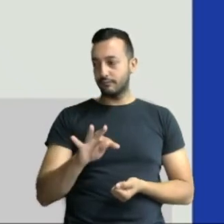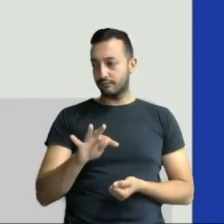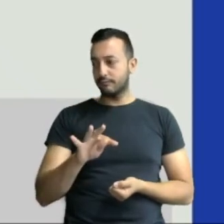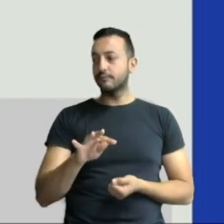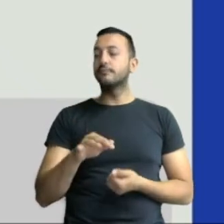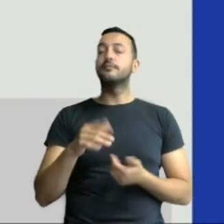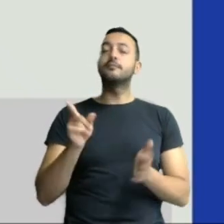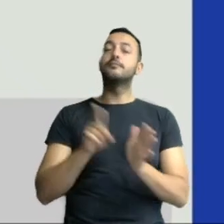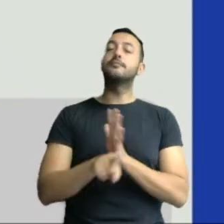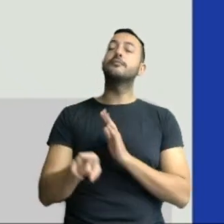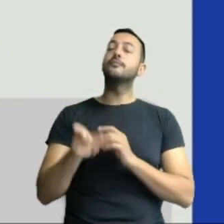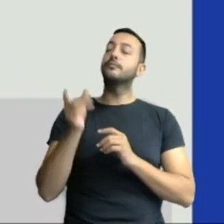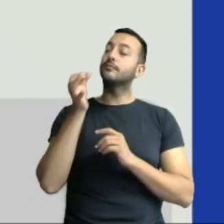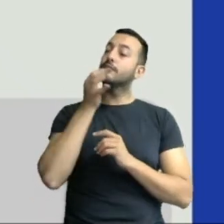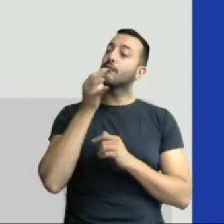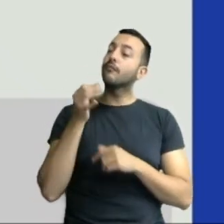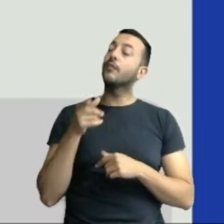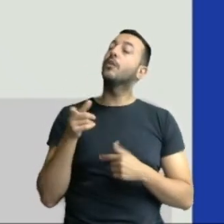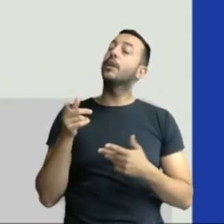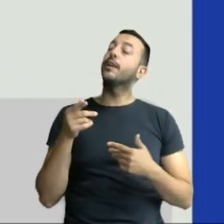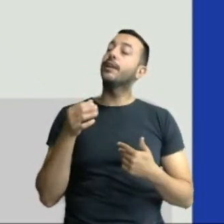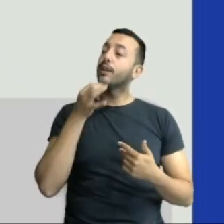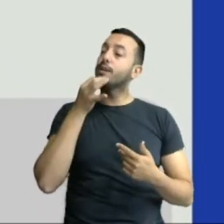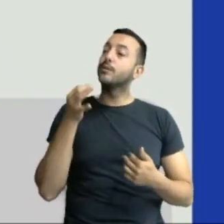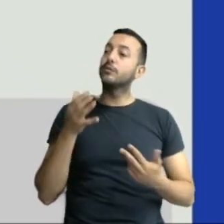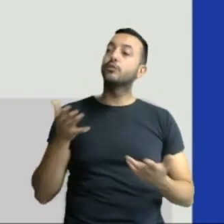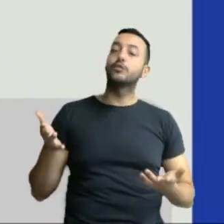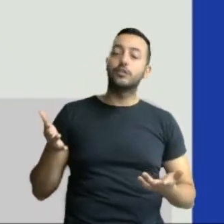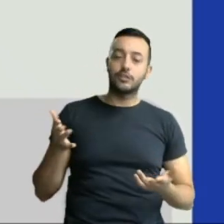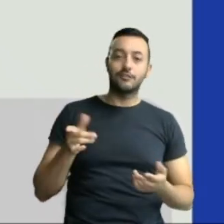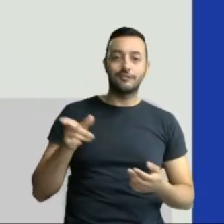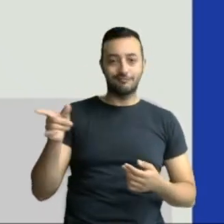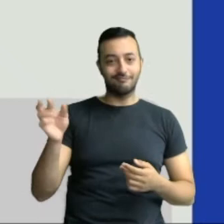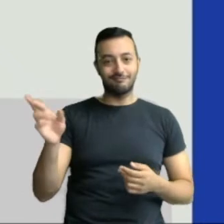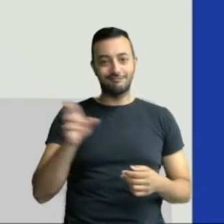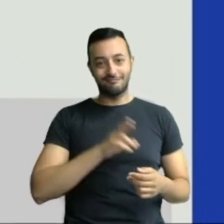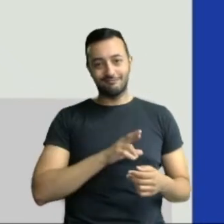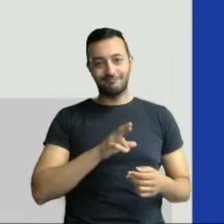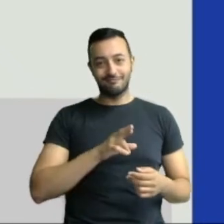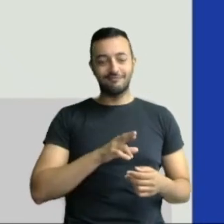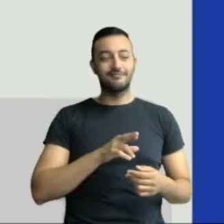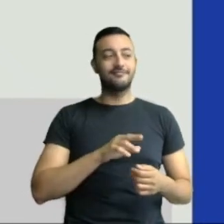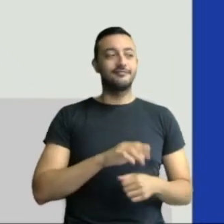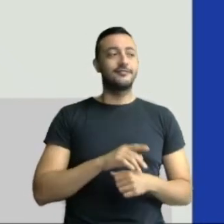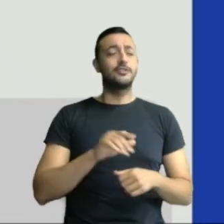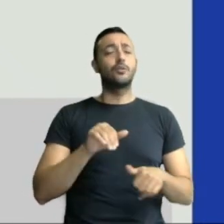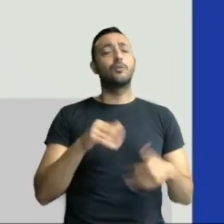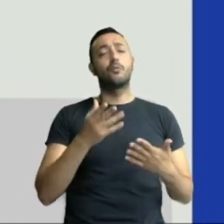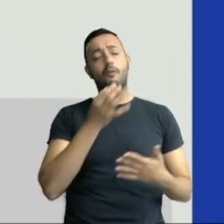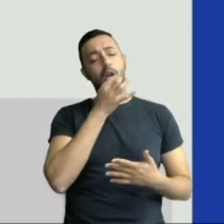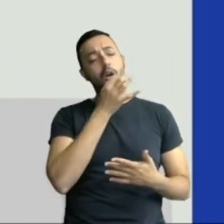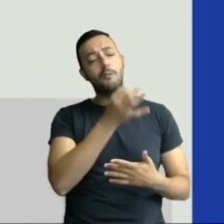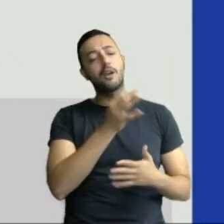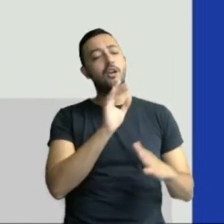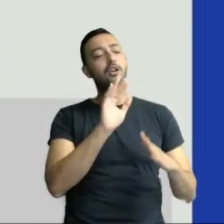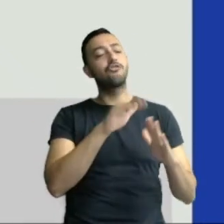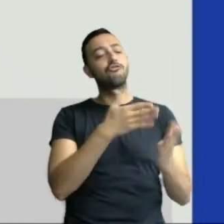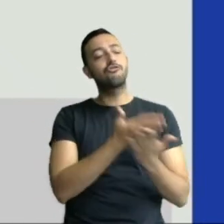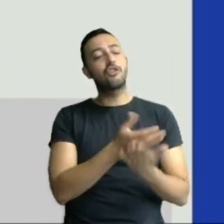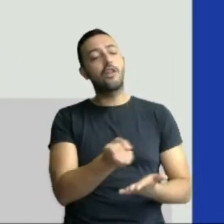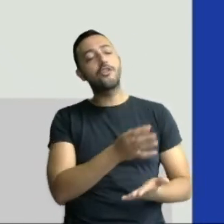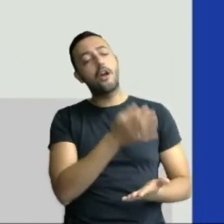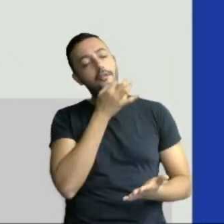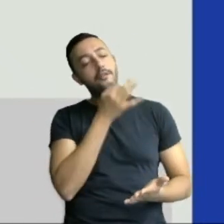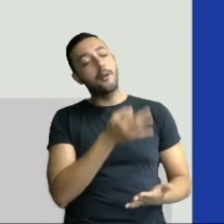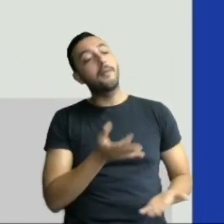tal? Tá perguntando uma sugestão, né? Questionando. Que tal a nova escola?